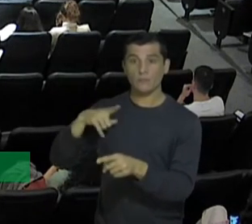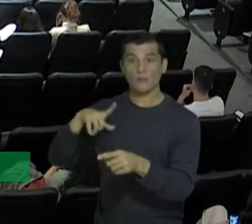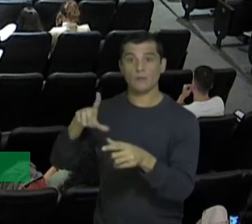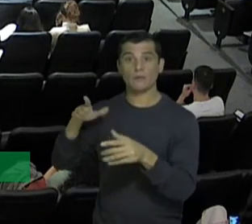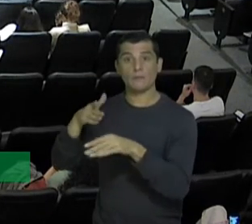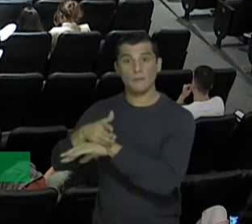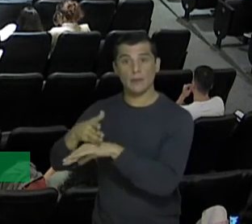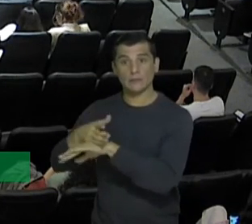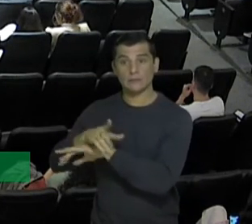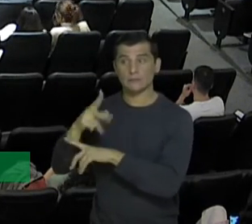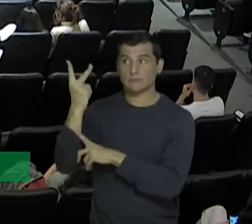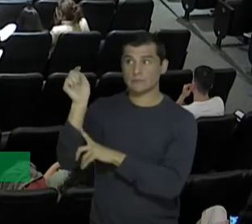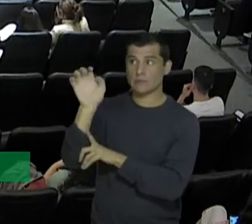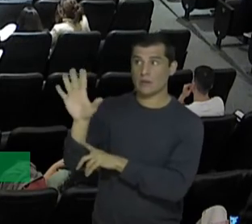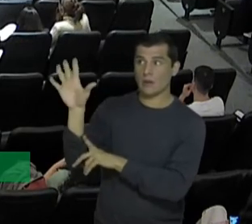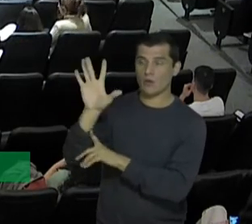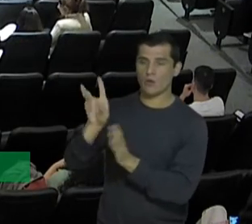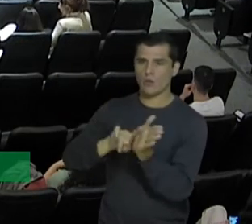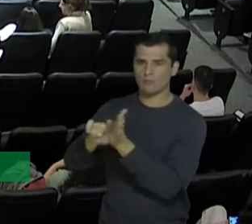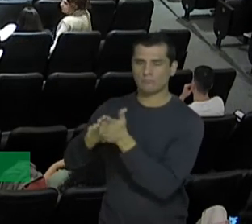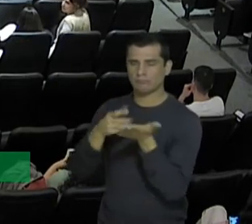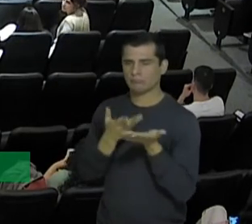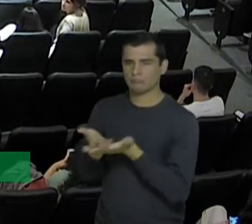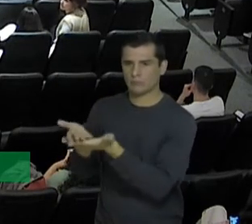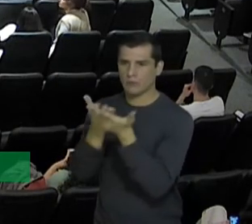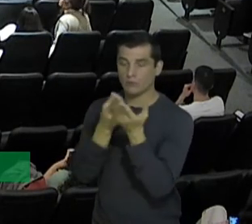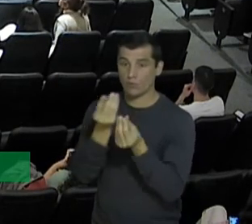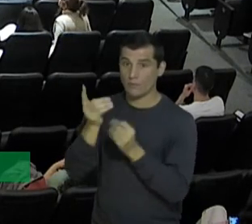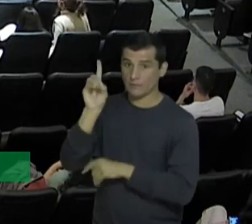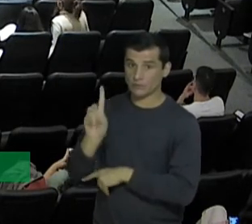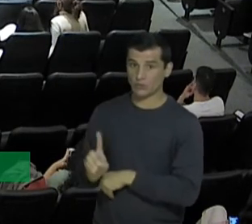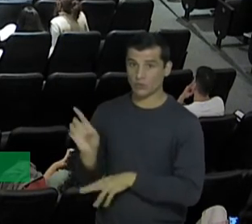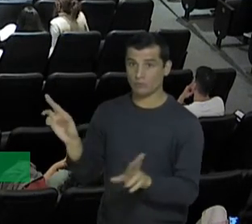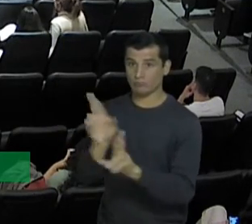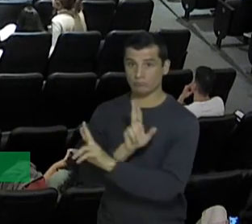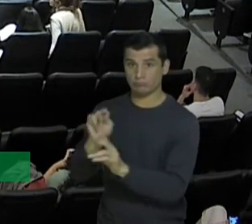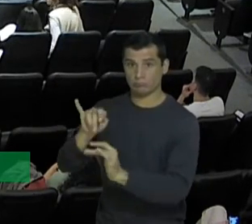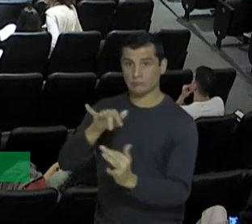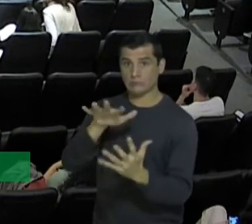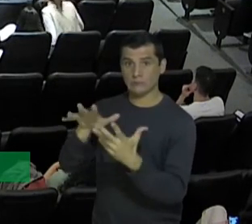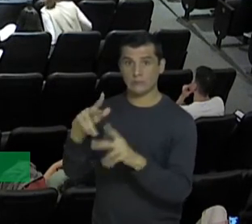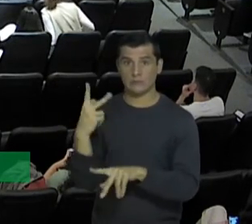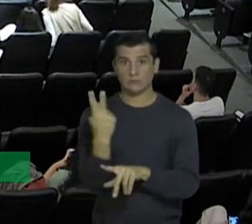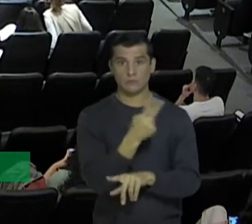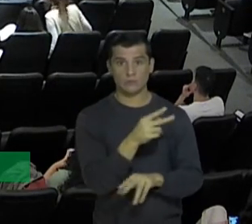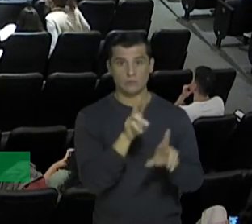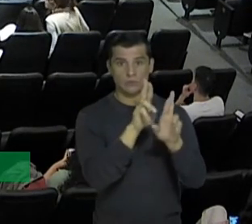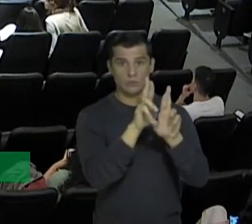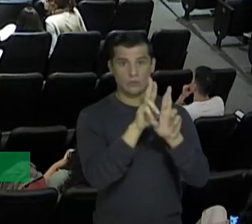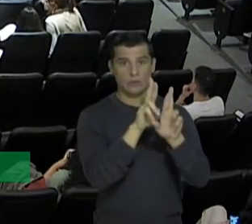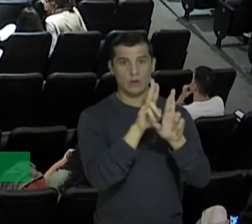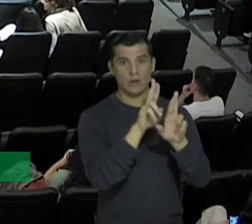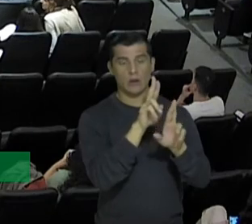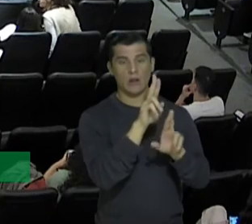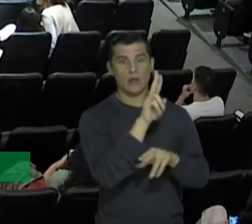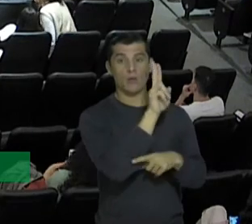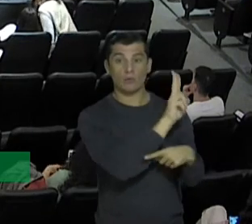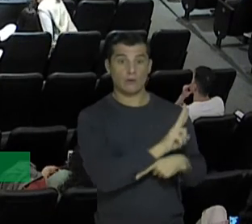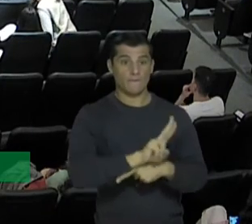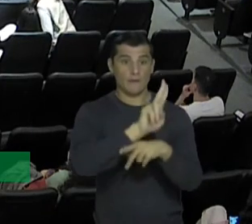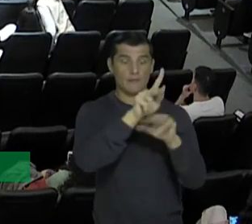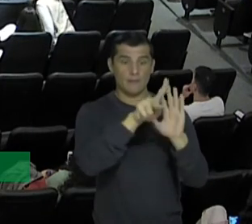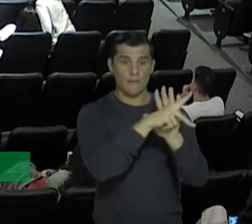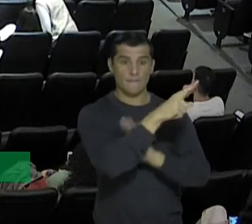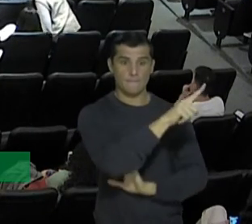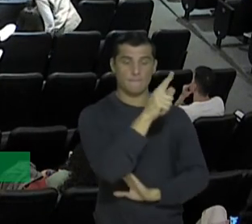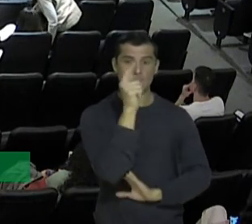Estudos europeus da Diretoria de relações internacionais da Reitoria da Universidade Federal de Minas Gerais foi